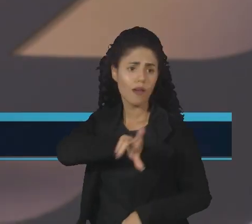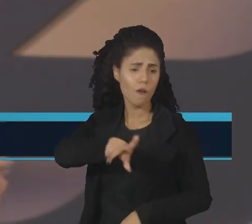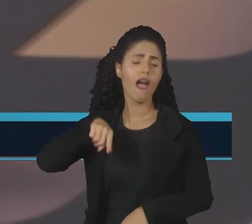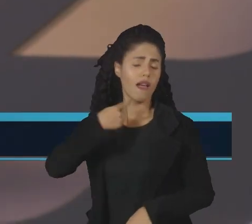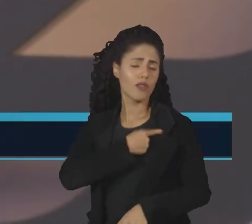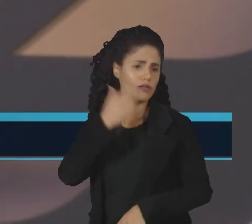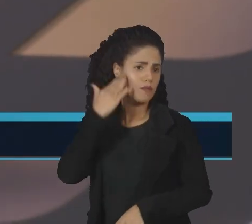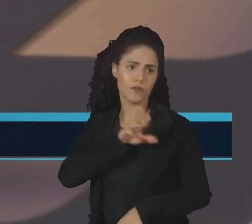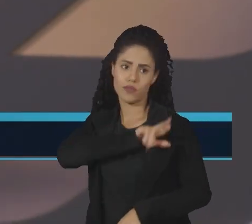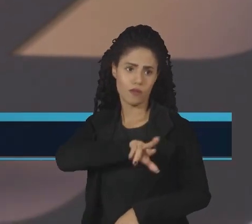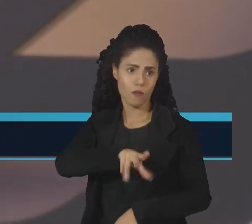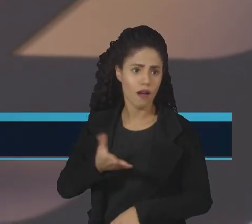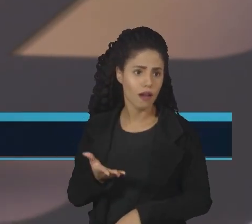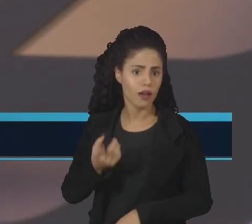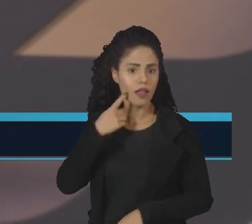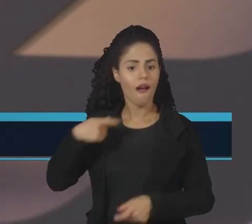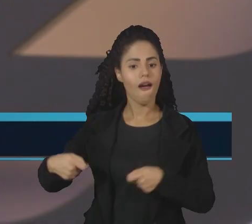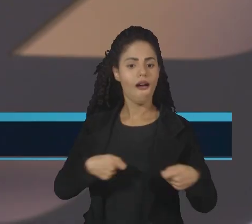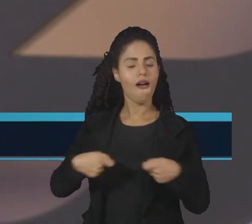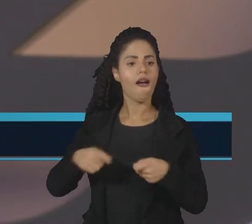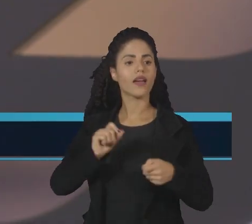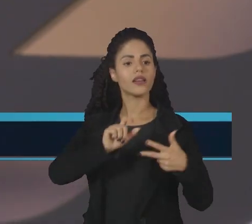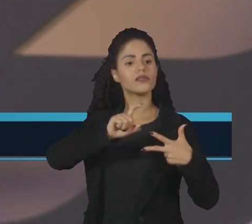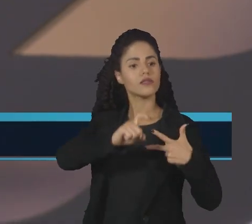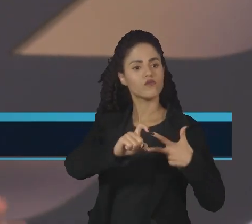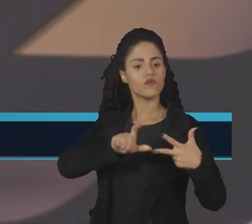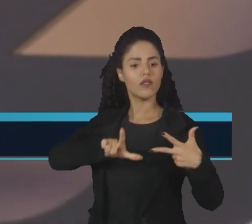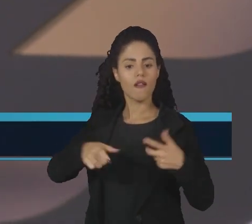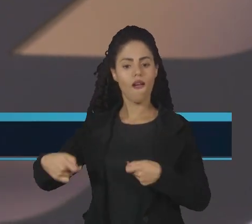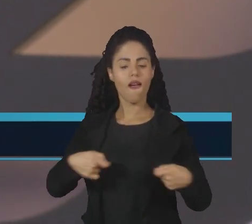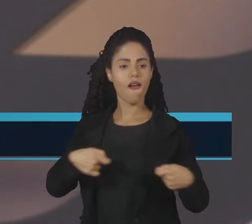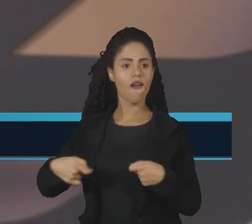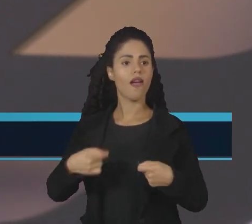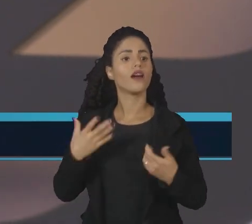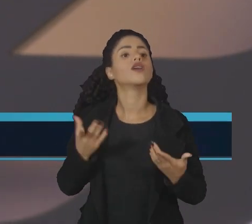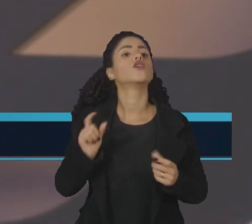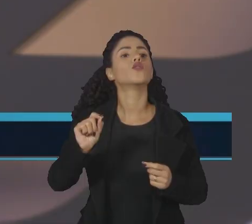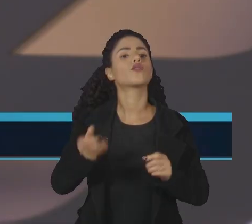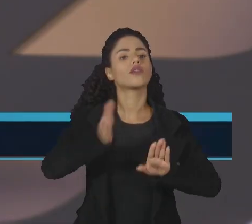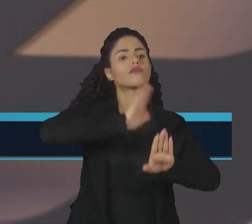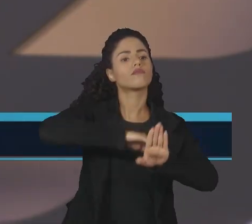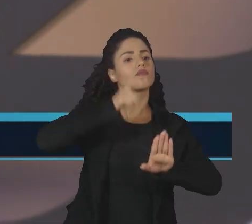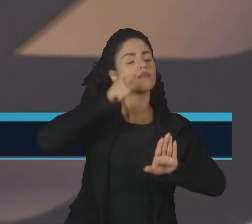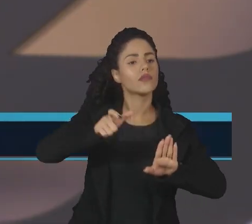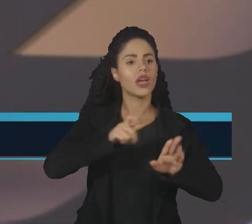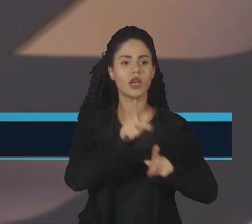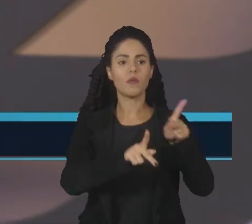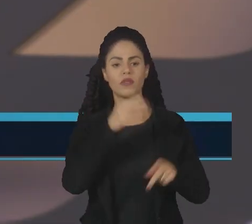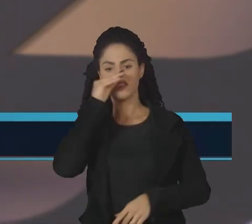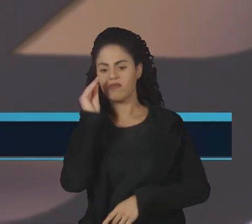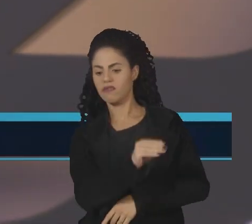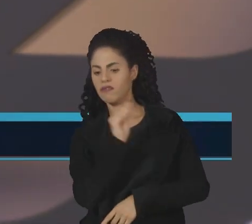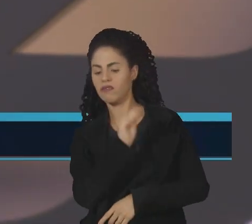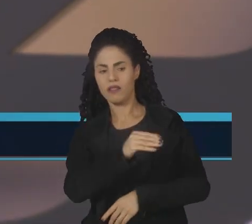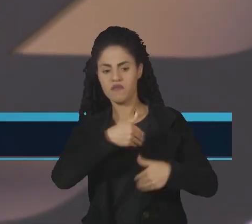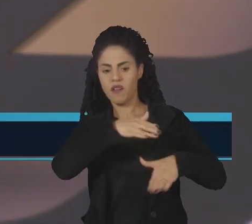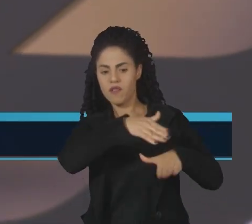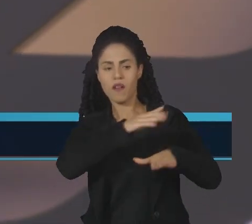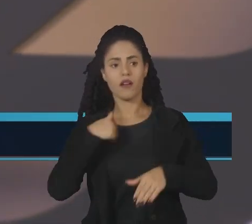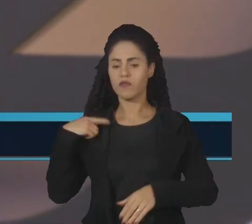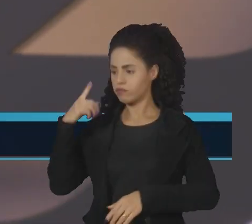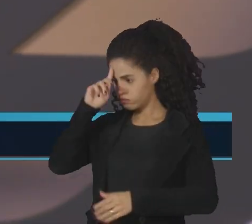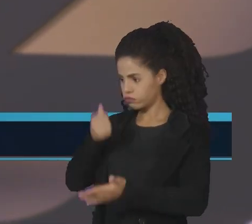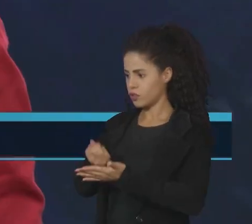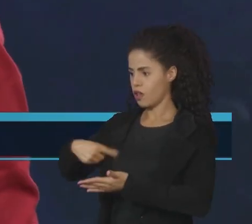incomoda, porque a gente está disputando, na verdade, um executivo com um legislativo e o que realmente está por trás da população está ficando um pouco para trás, assim, distante de saber o que é